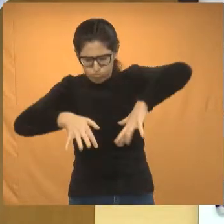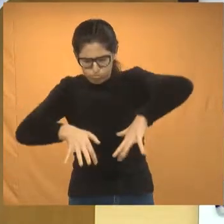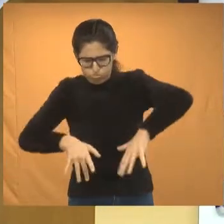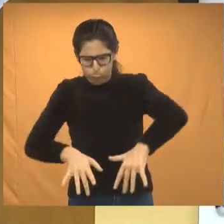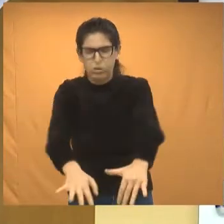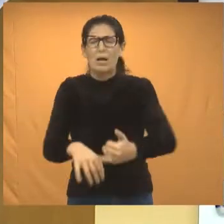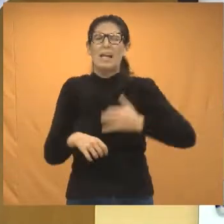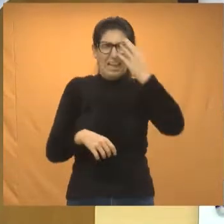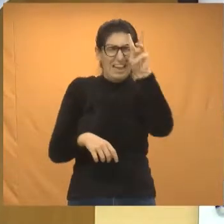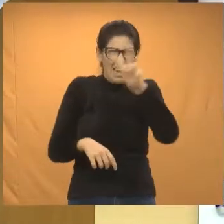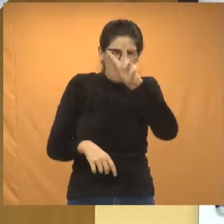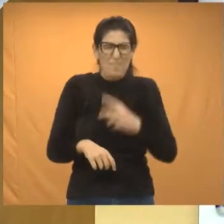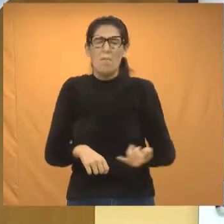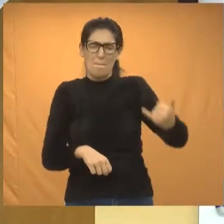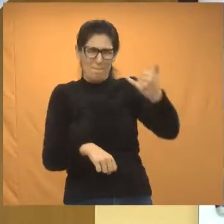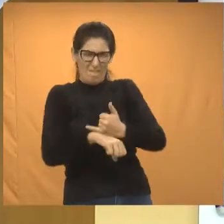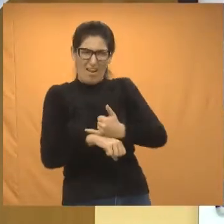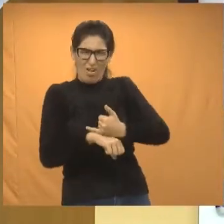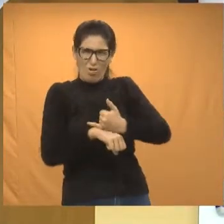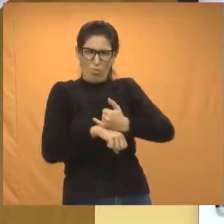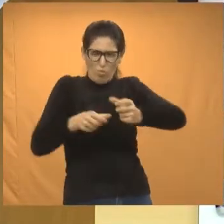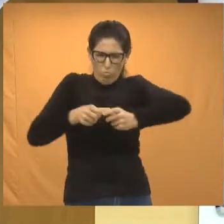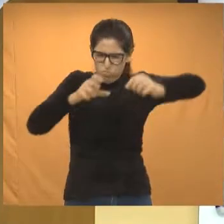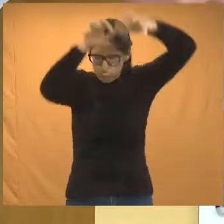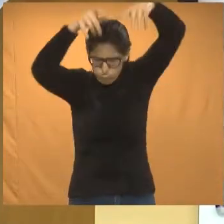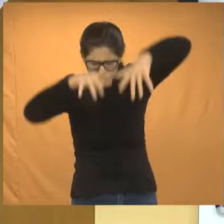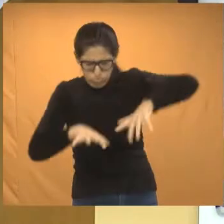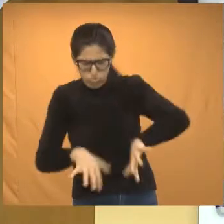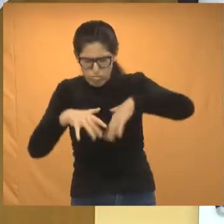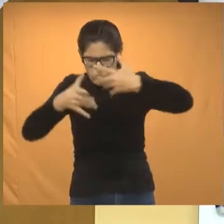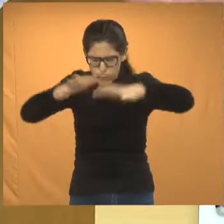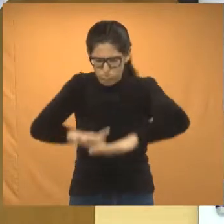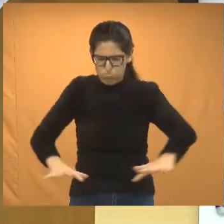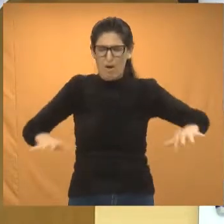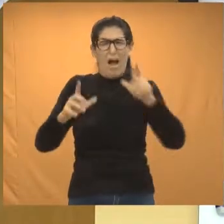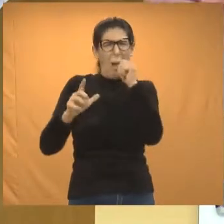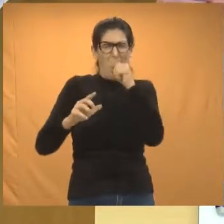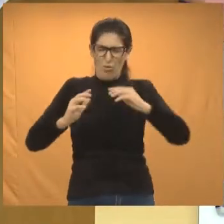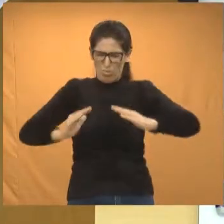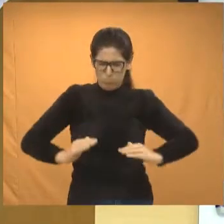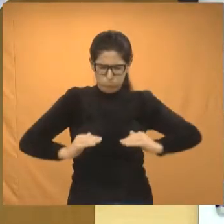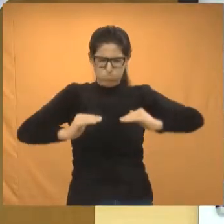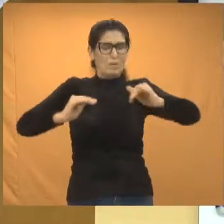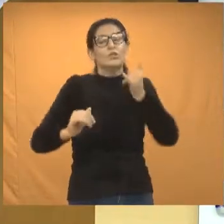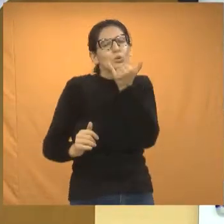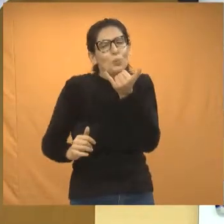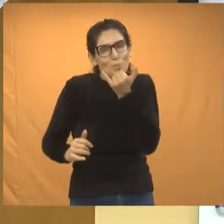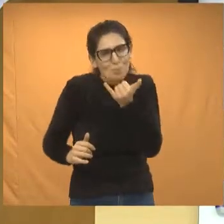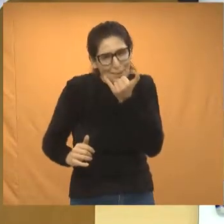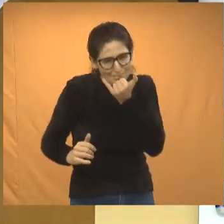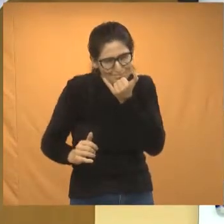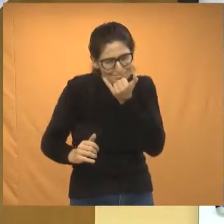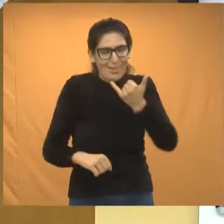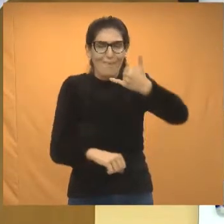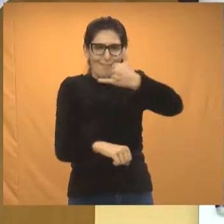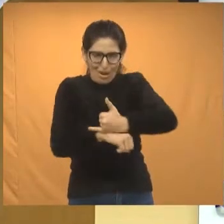dessas agências de regulação que deixaram passar. E nós sabemos os motivos, né? Não vou aqui acusar, mas não precisa, todo mundo faz